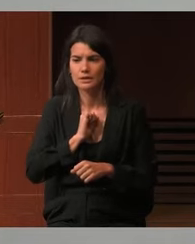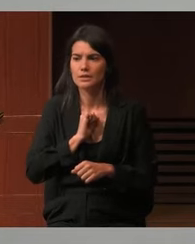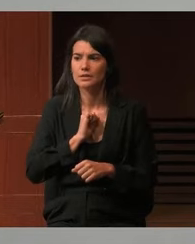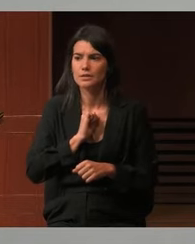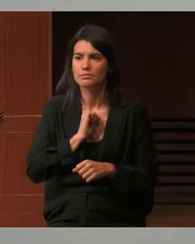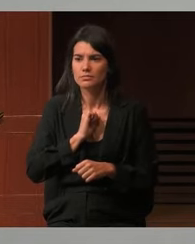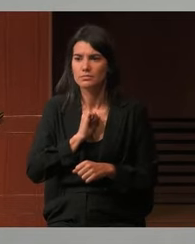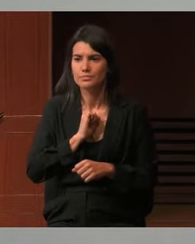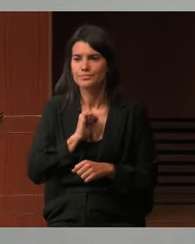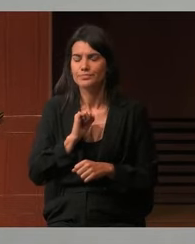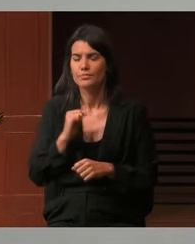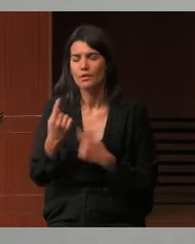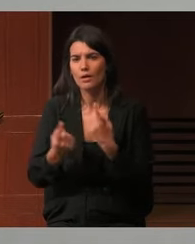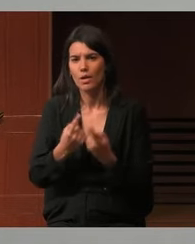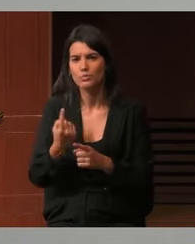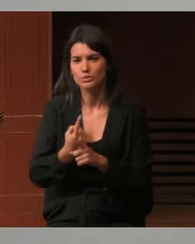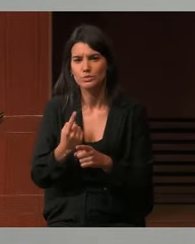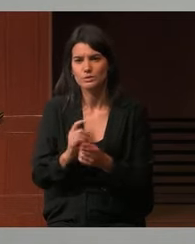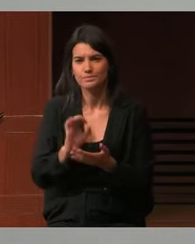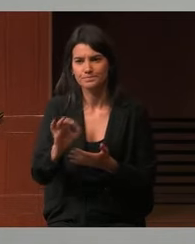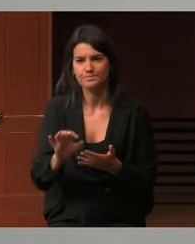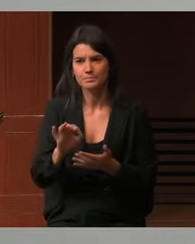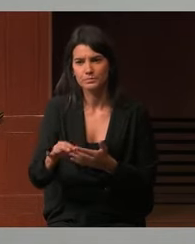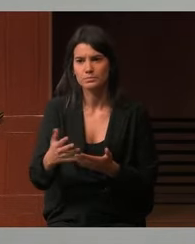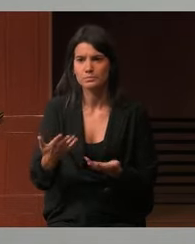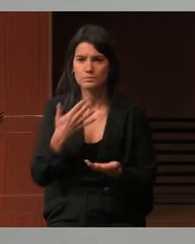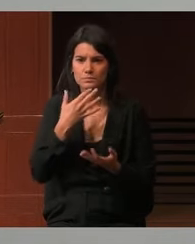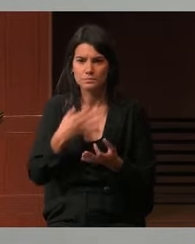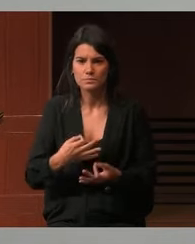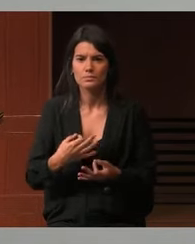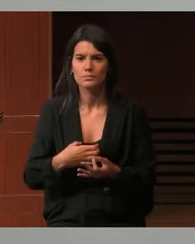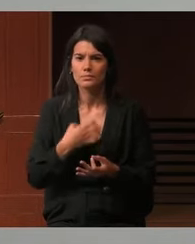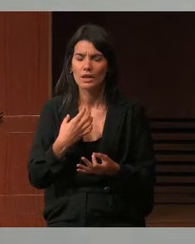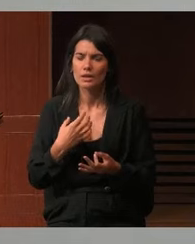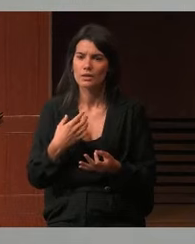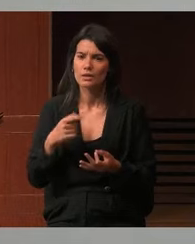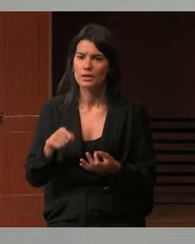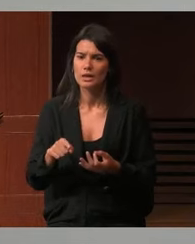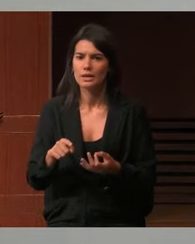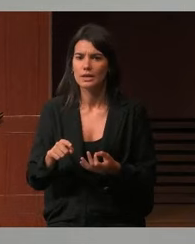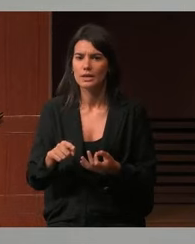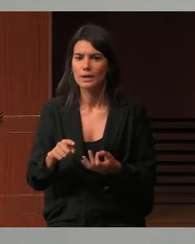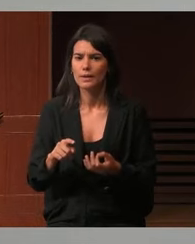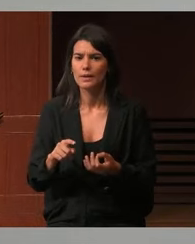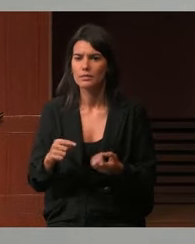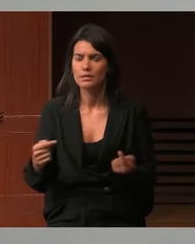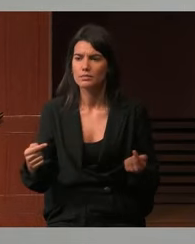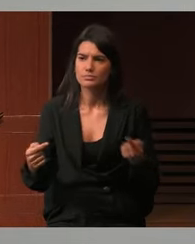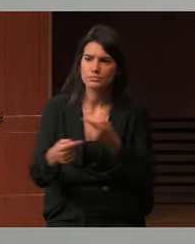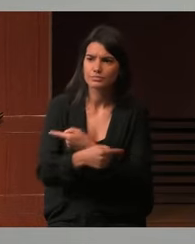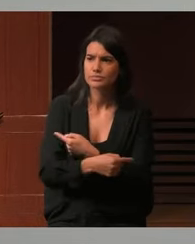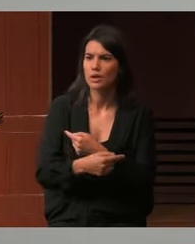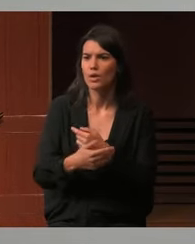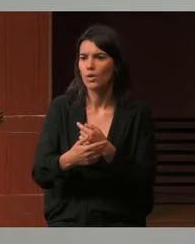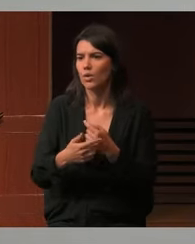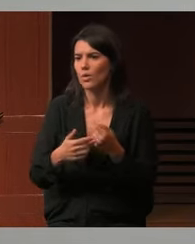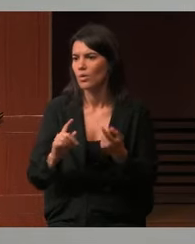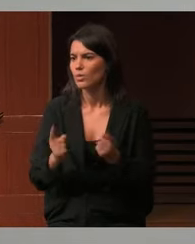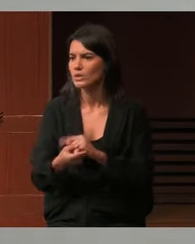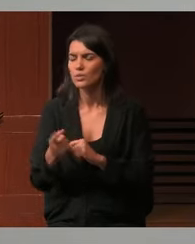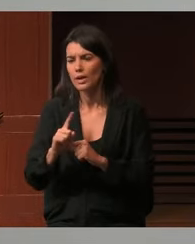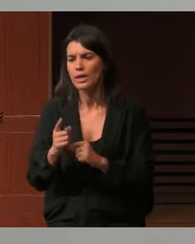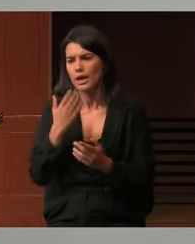alguns elementos que em certa medida, entendo que não são contraponto, pelo contrário, são uma continuidade de alguns elementos